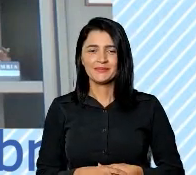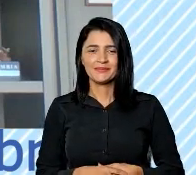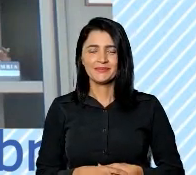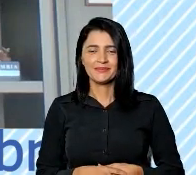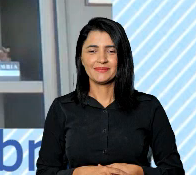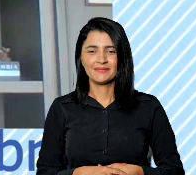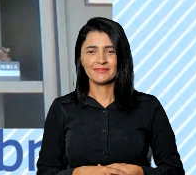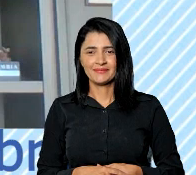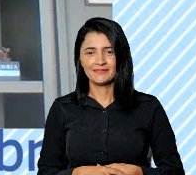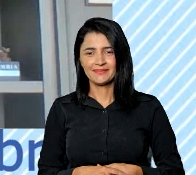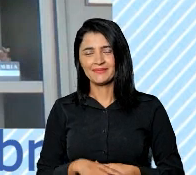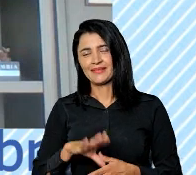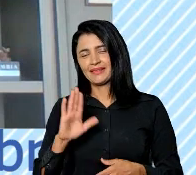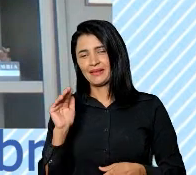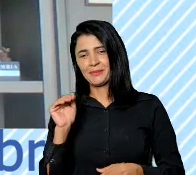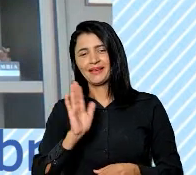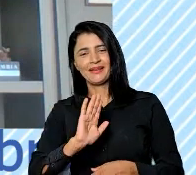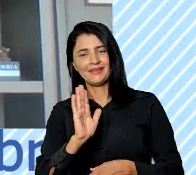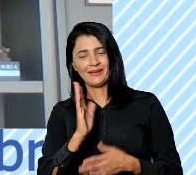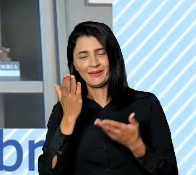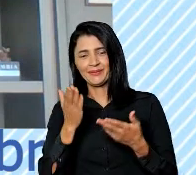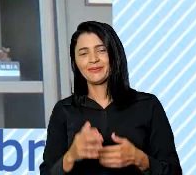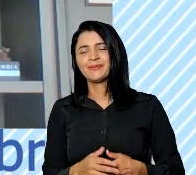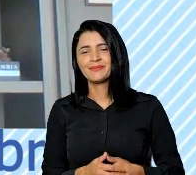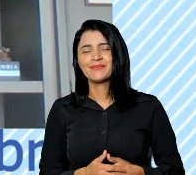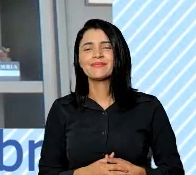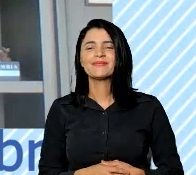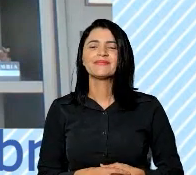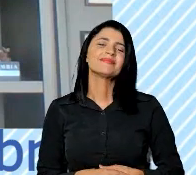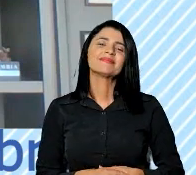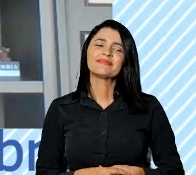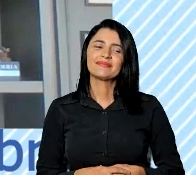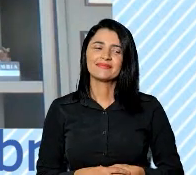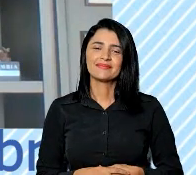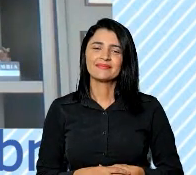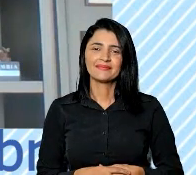mais. Tchau, doutora Flávia. Tchau, foi um prazer.